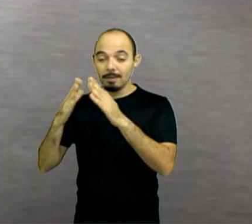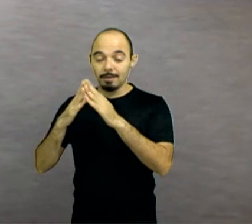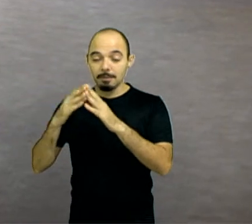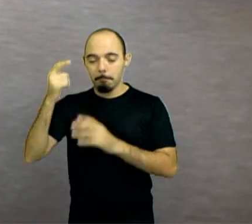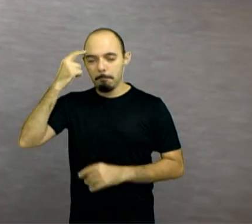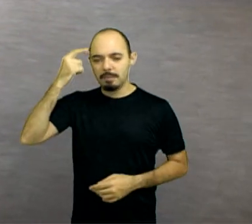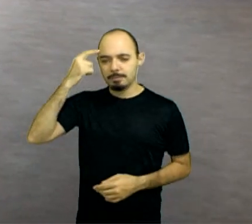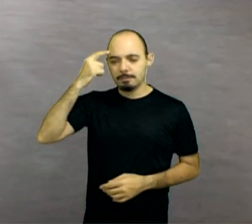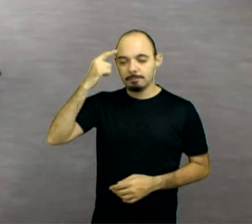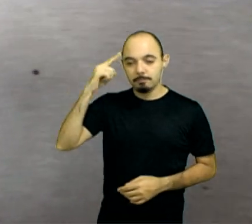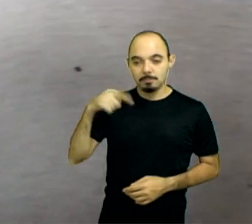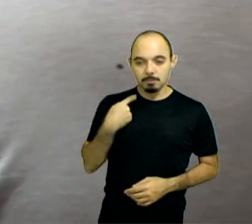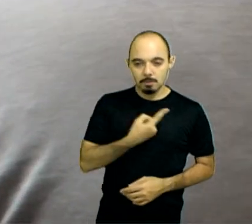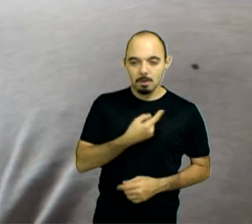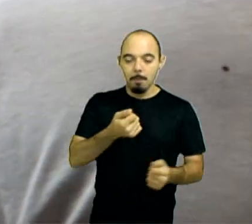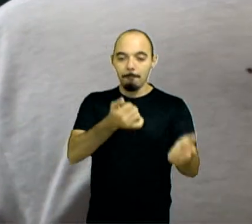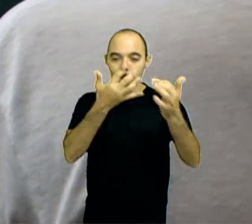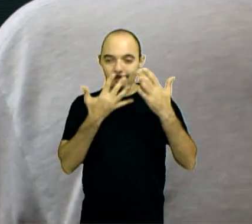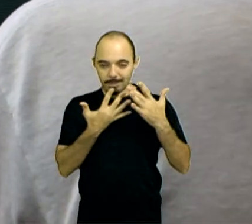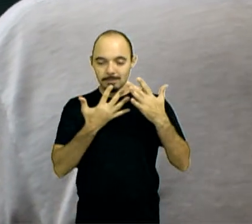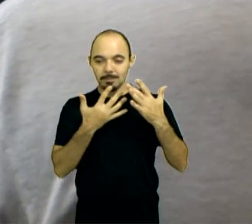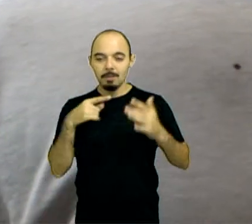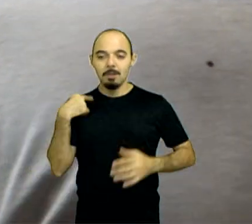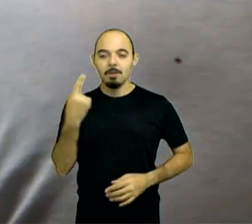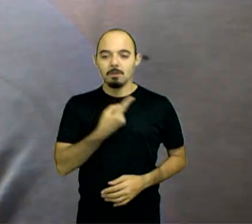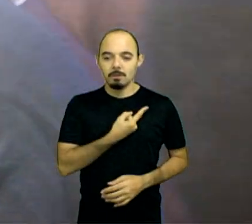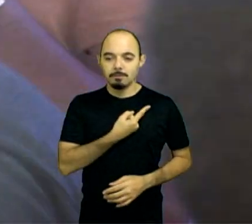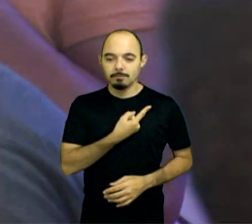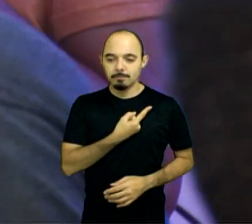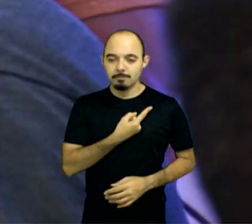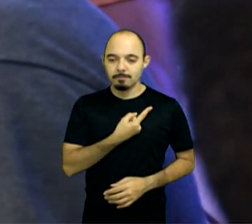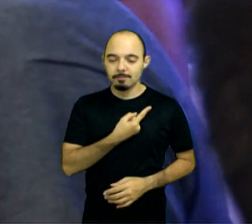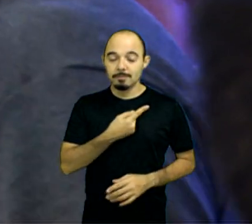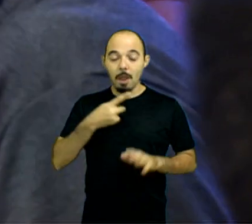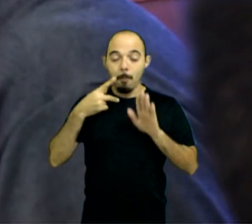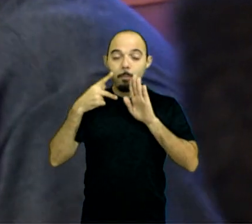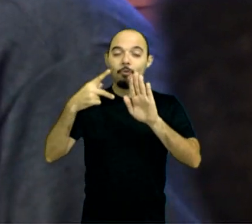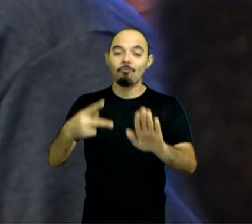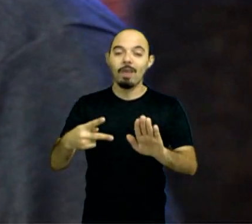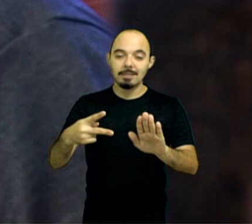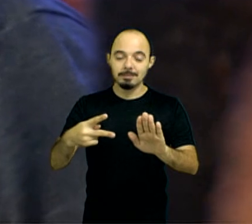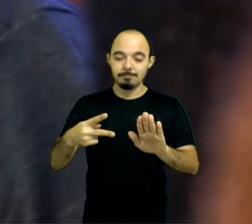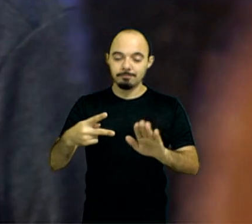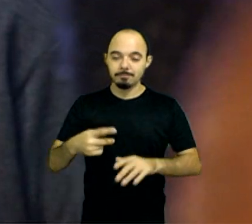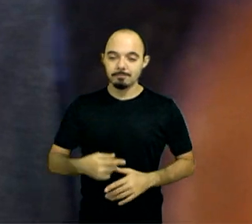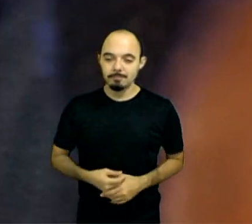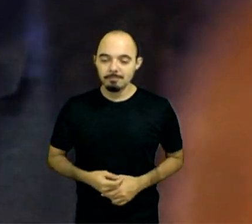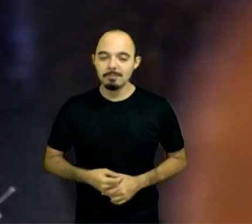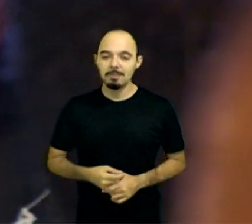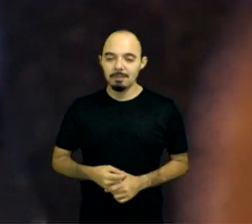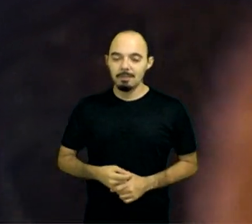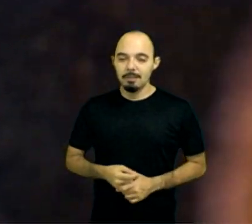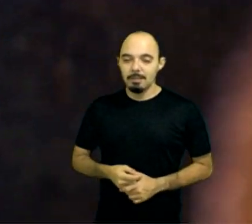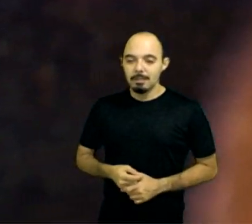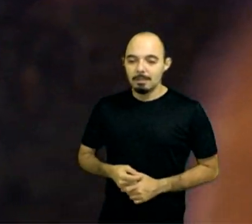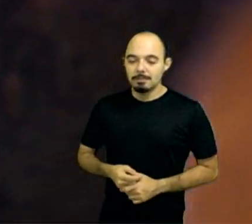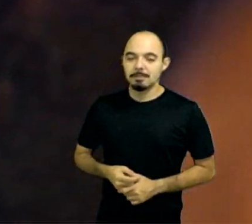bênção, somos o profeta, somos o pastor da nossa casa, da nossa família.